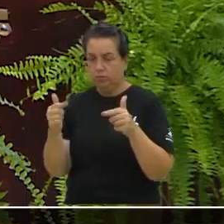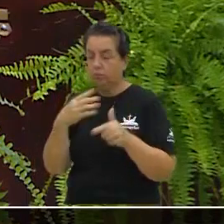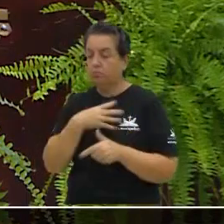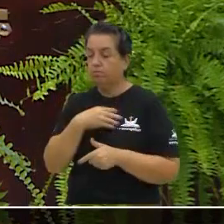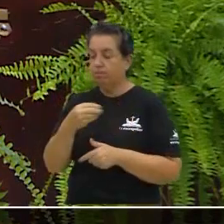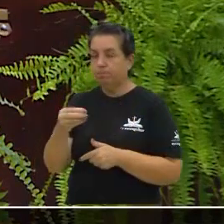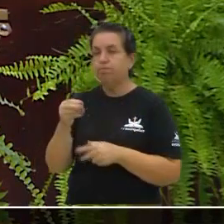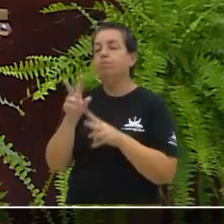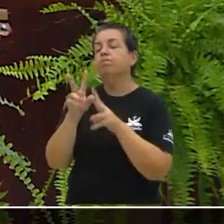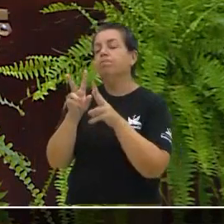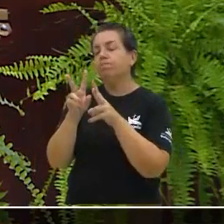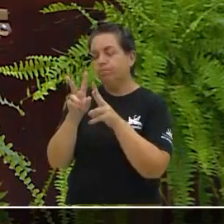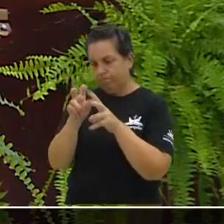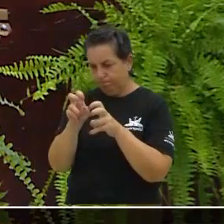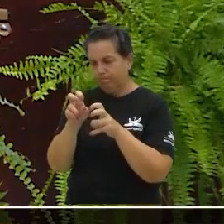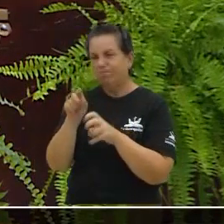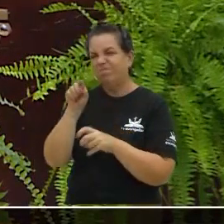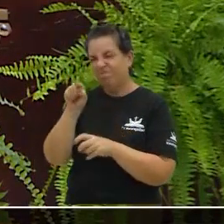ponto fraco.